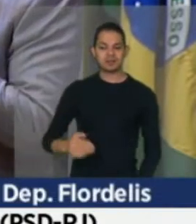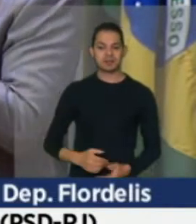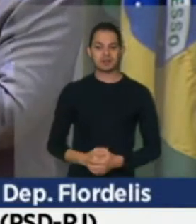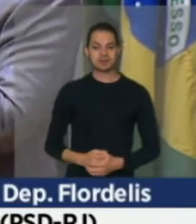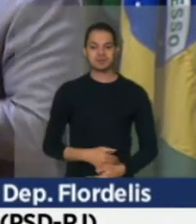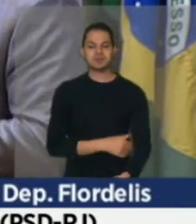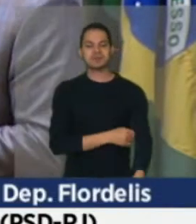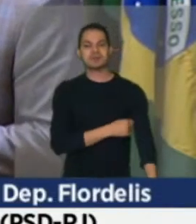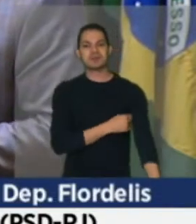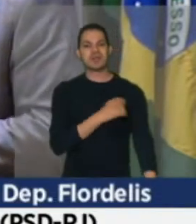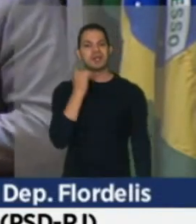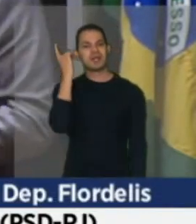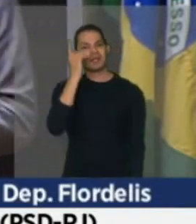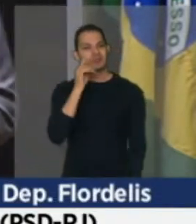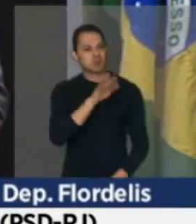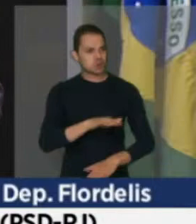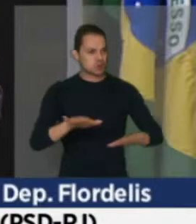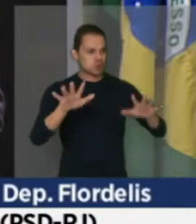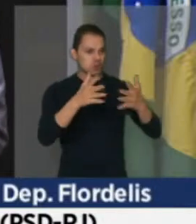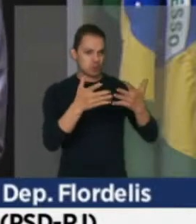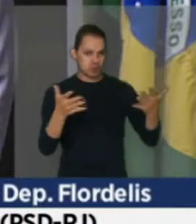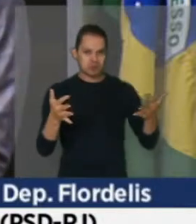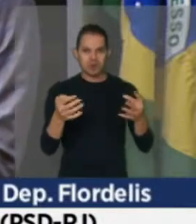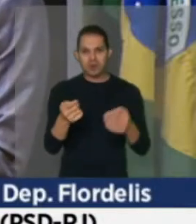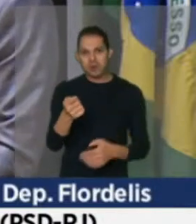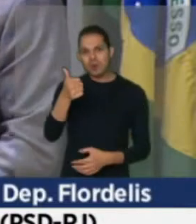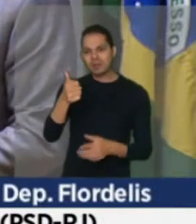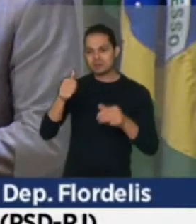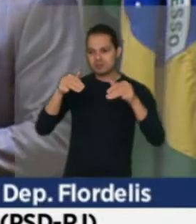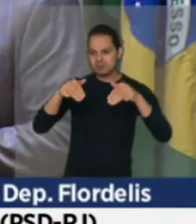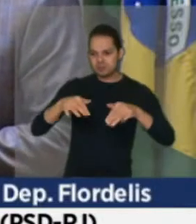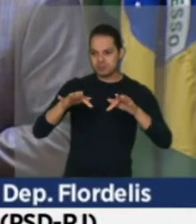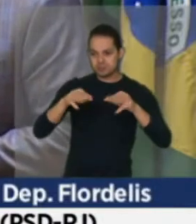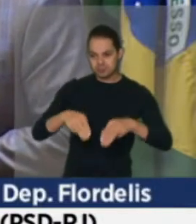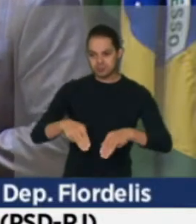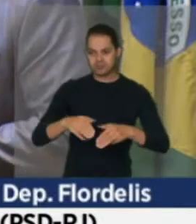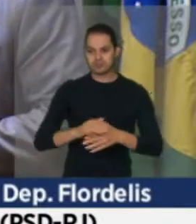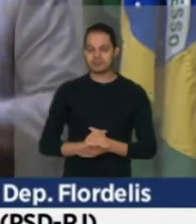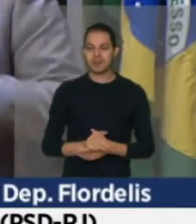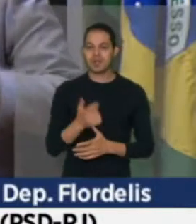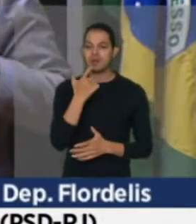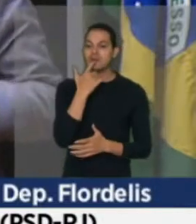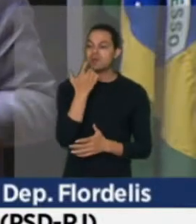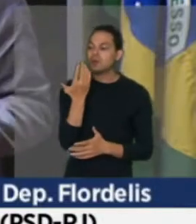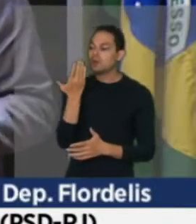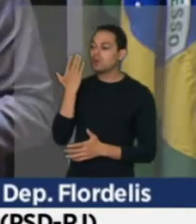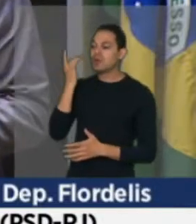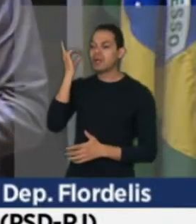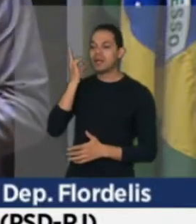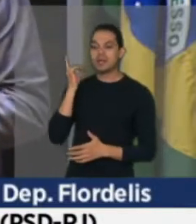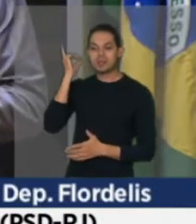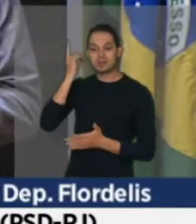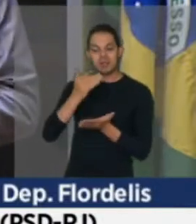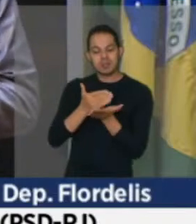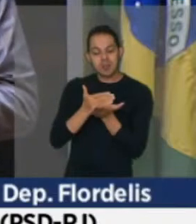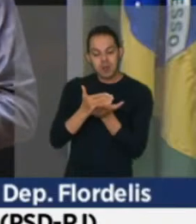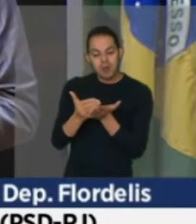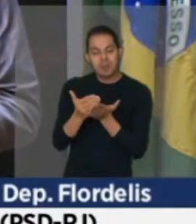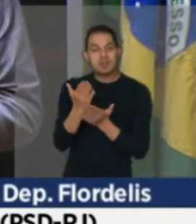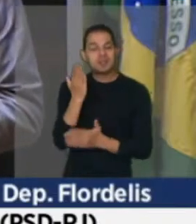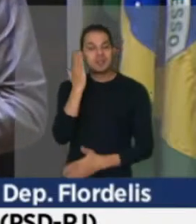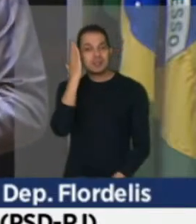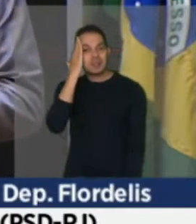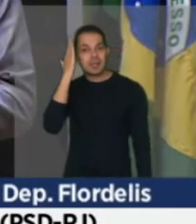Ilustres deputadas e deputados, encaminhando para o final, apenas recentemente a deputada começou a ter